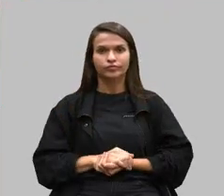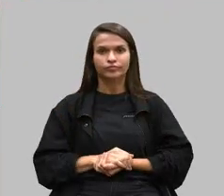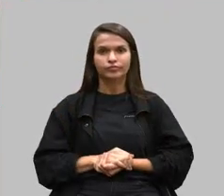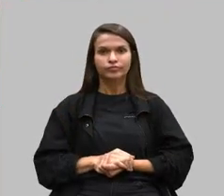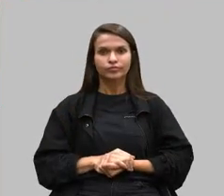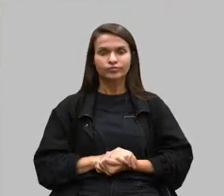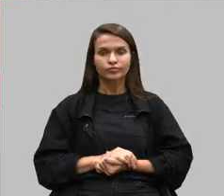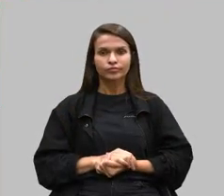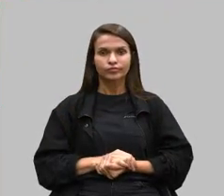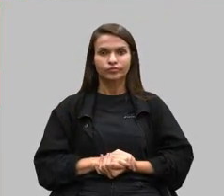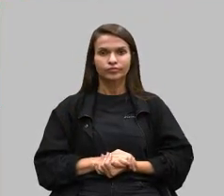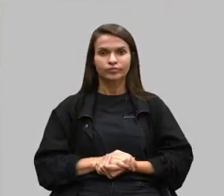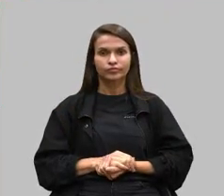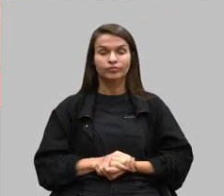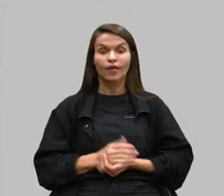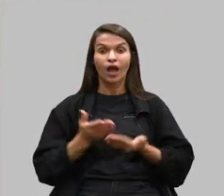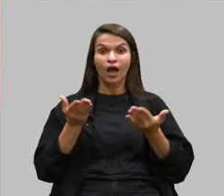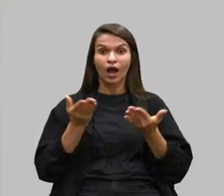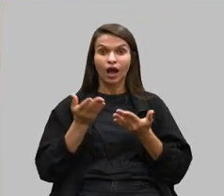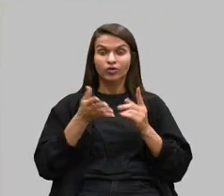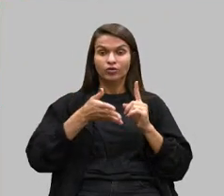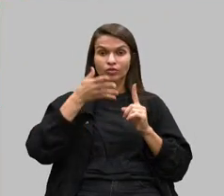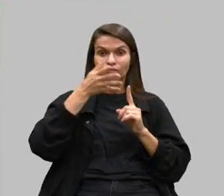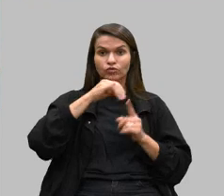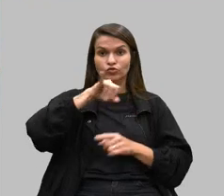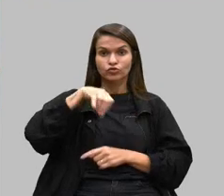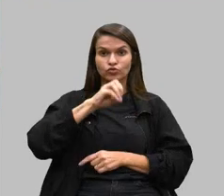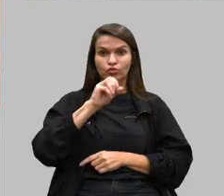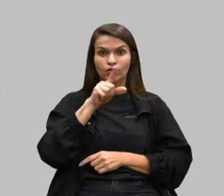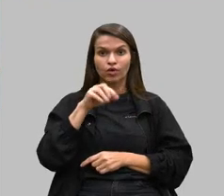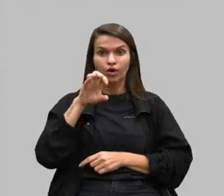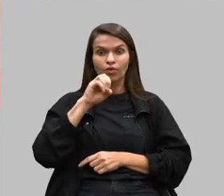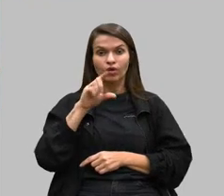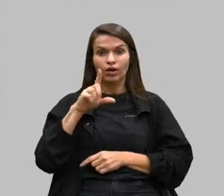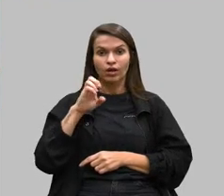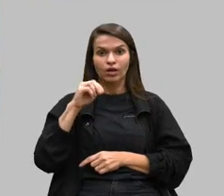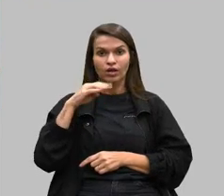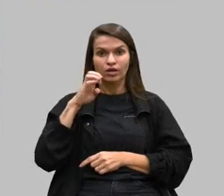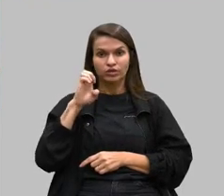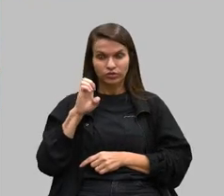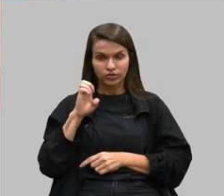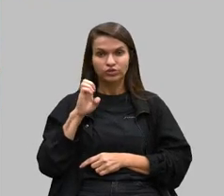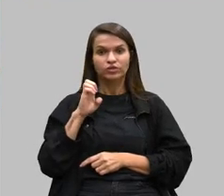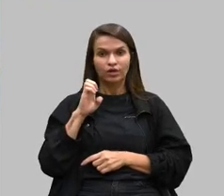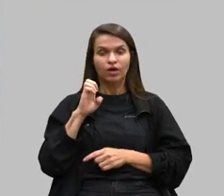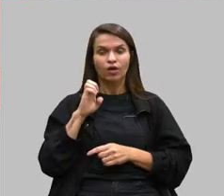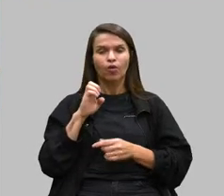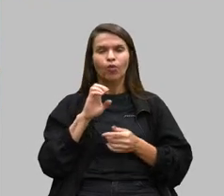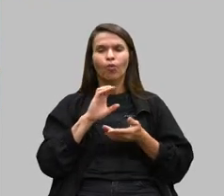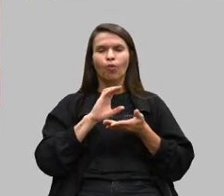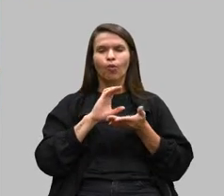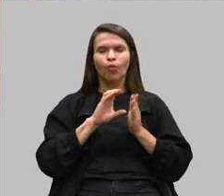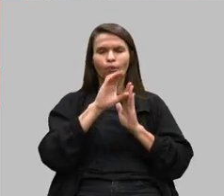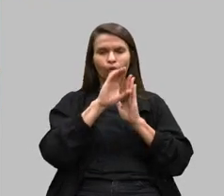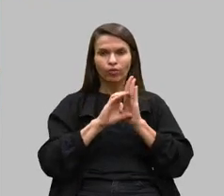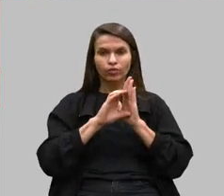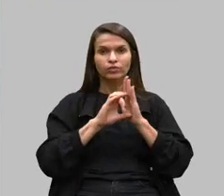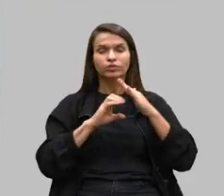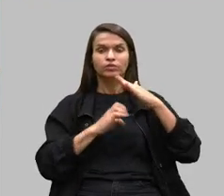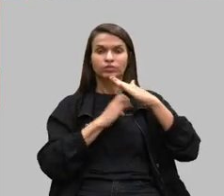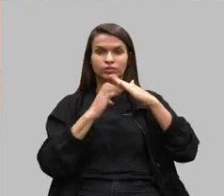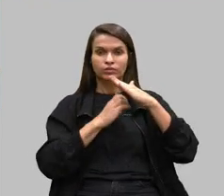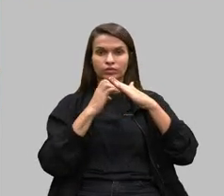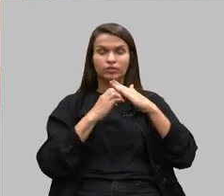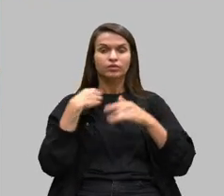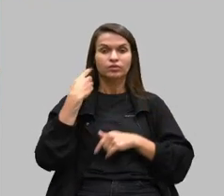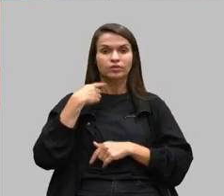obrigado ouviremos agora João Leite consultor da MTC multimodal Caravelas sa deputado